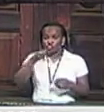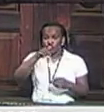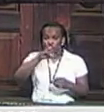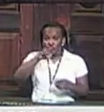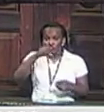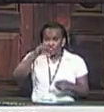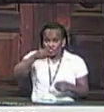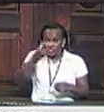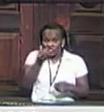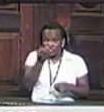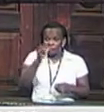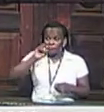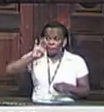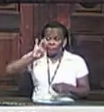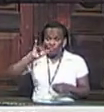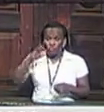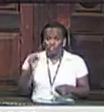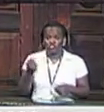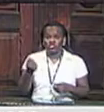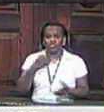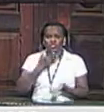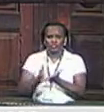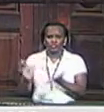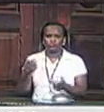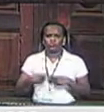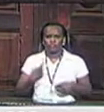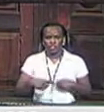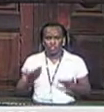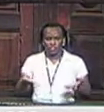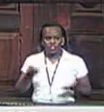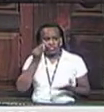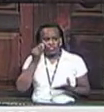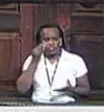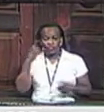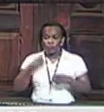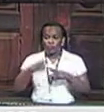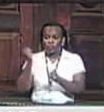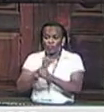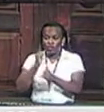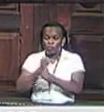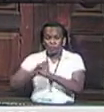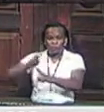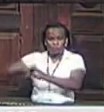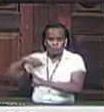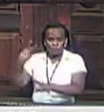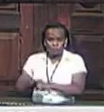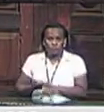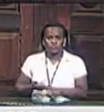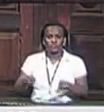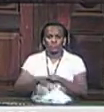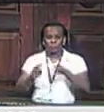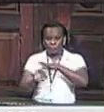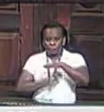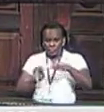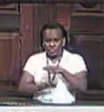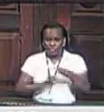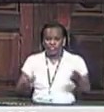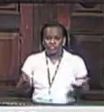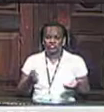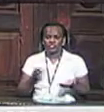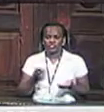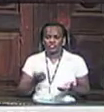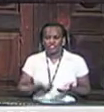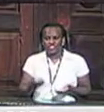160 bilhões em receita. Queremos ver essas obras superfaturadas, essas empresas que